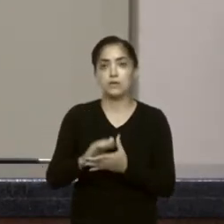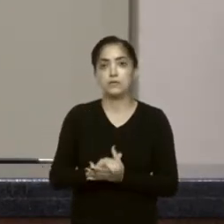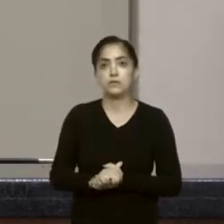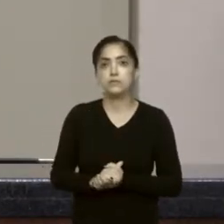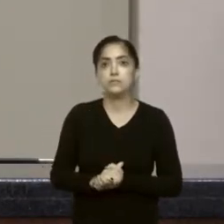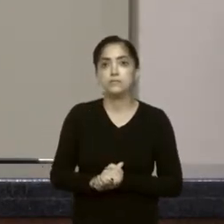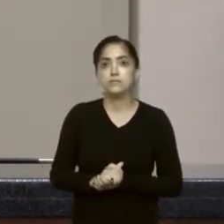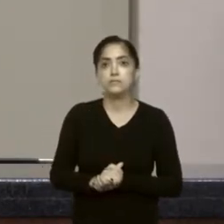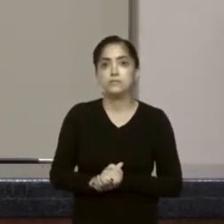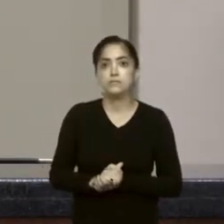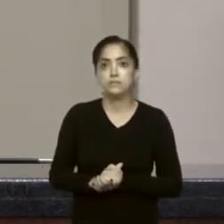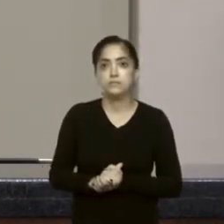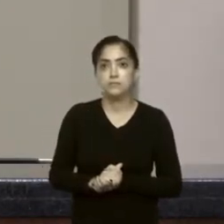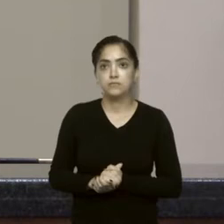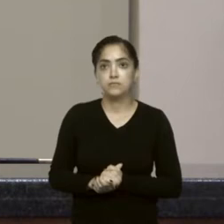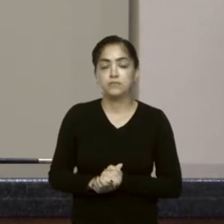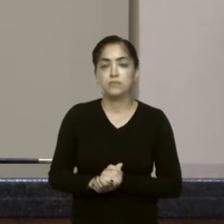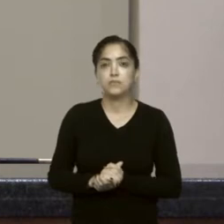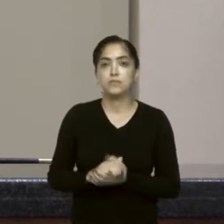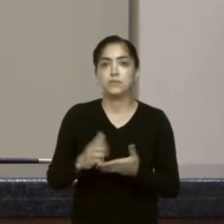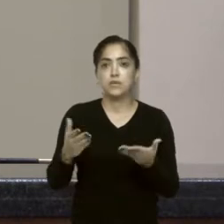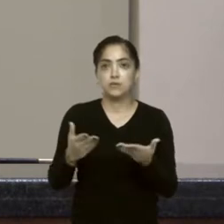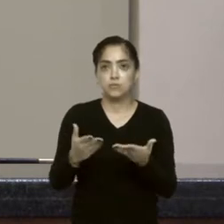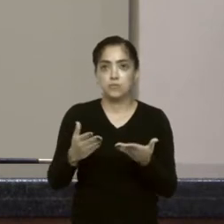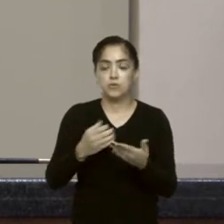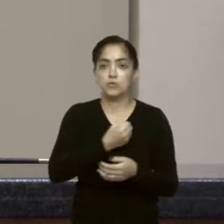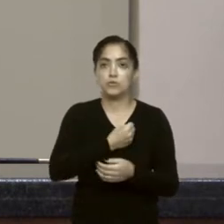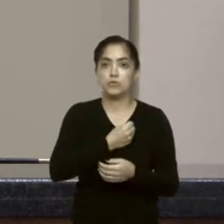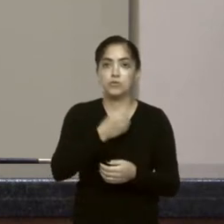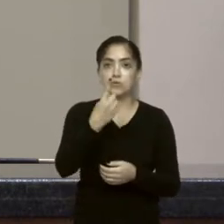online. Ato da Presidência número